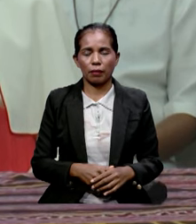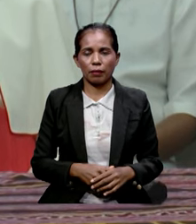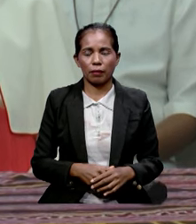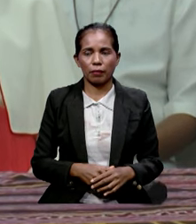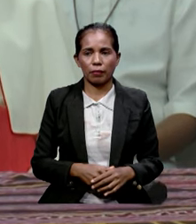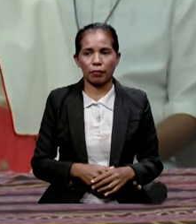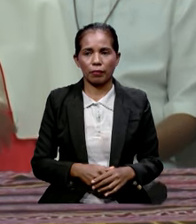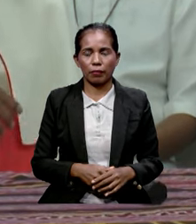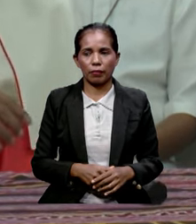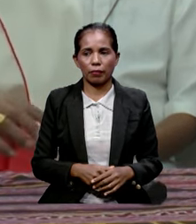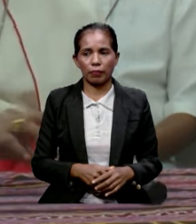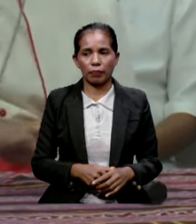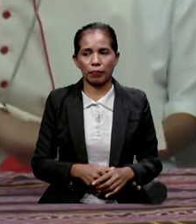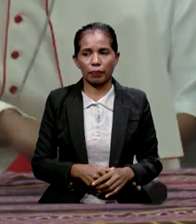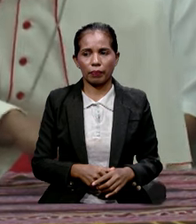Papa. Obrigado.